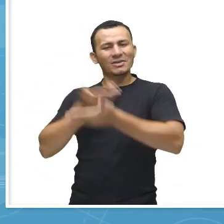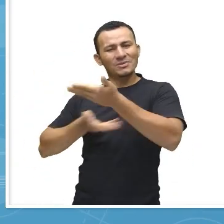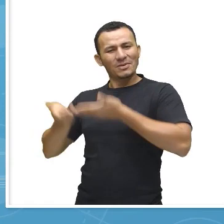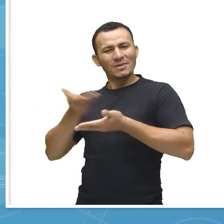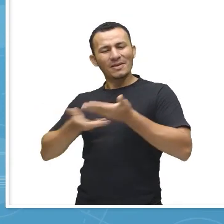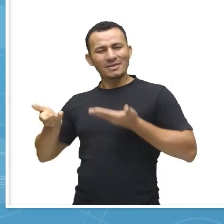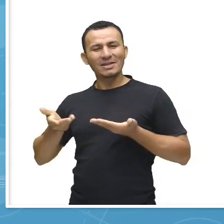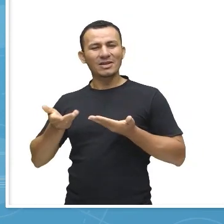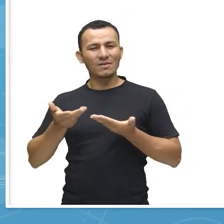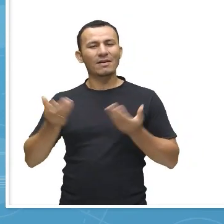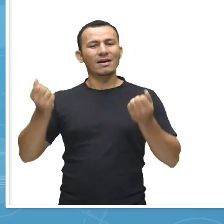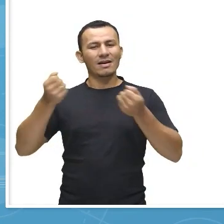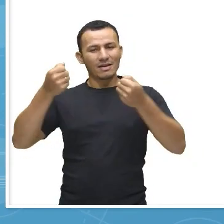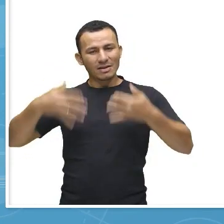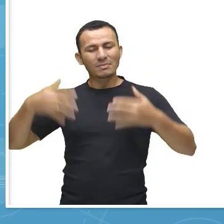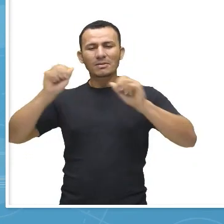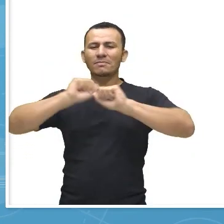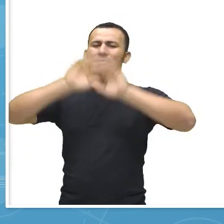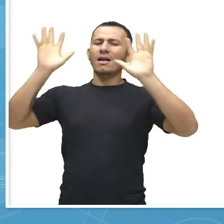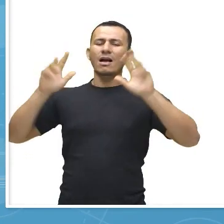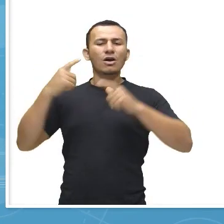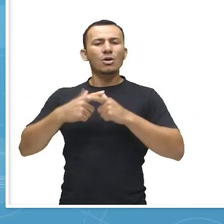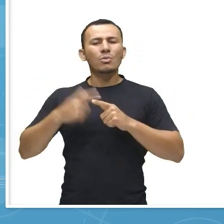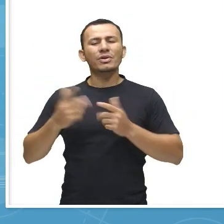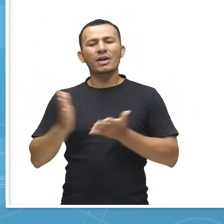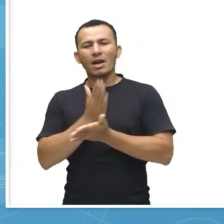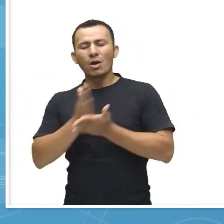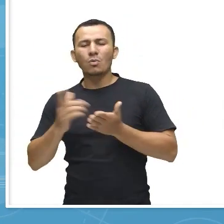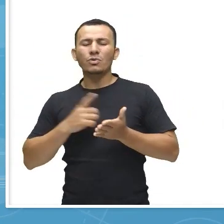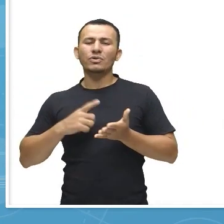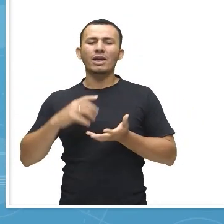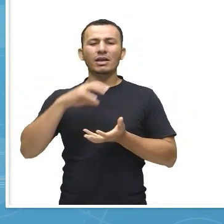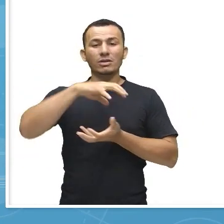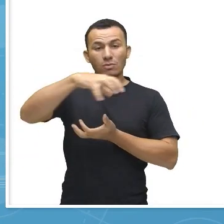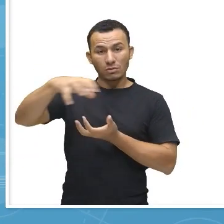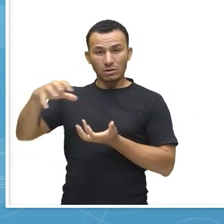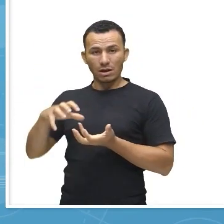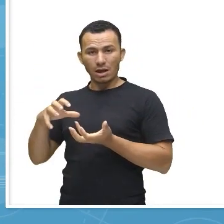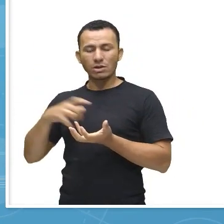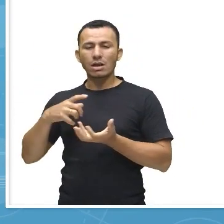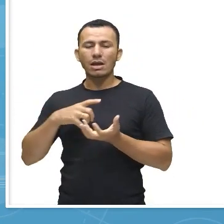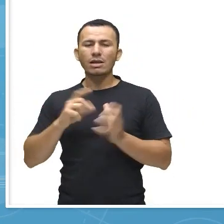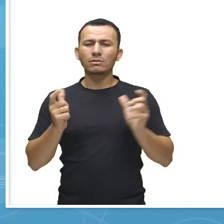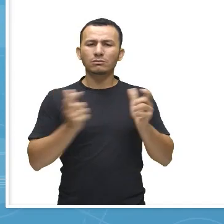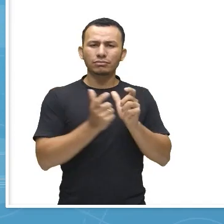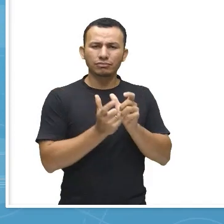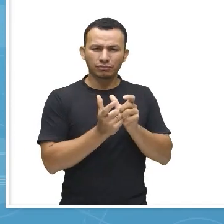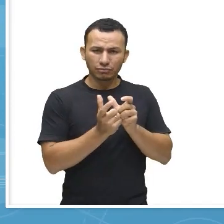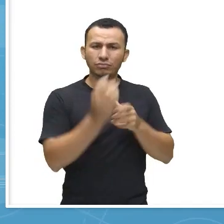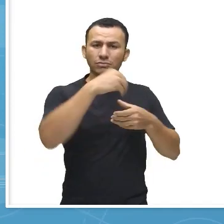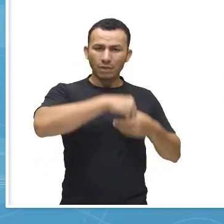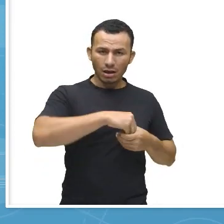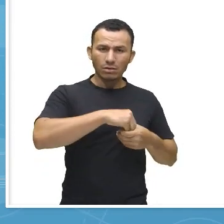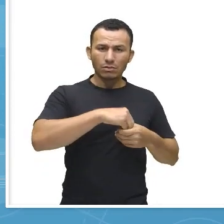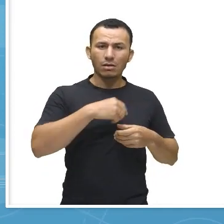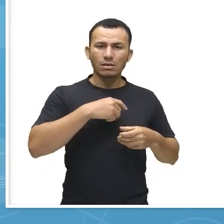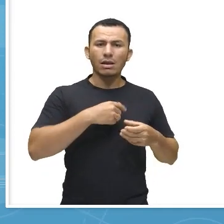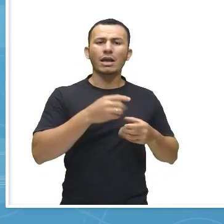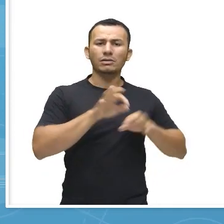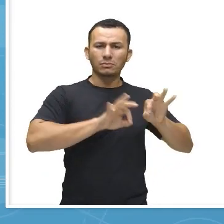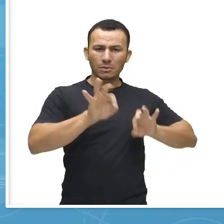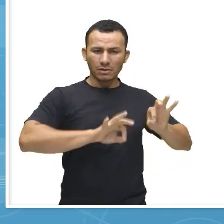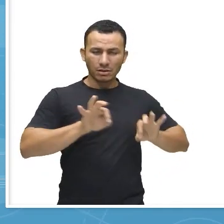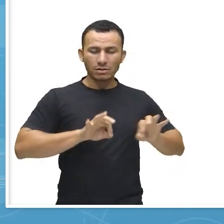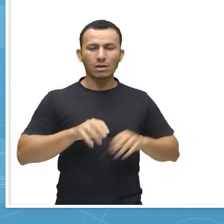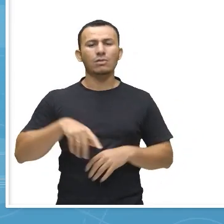para poder entender por que alguns continentes são subdivididos, outros não são tão assim, mas é só dividir norte, sul,